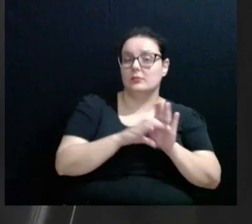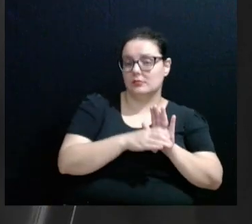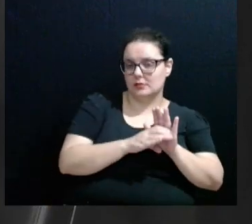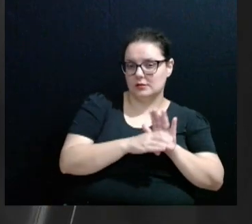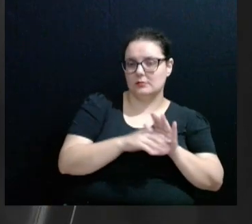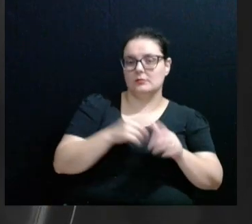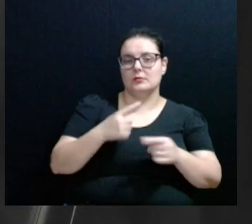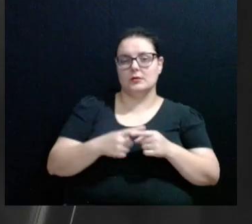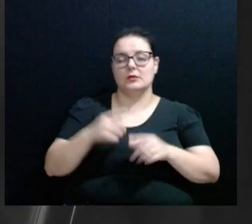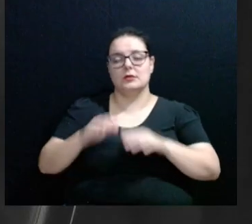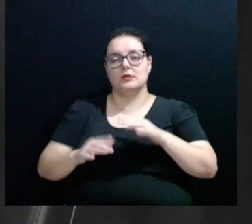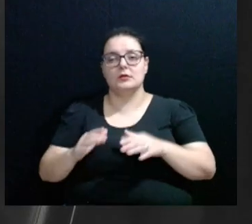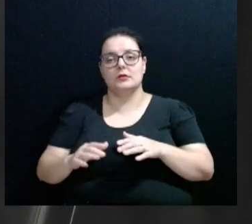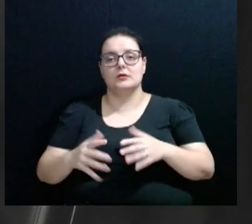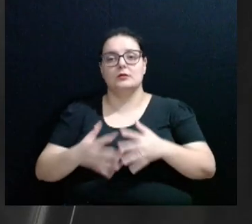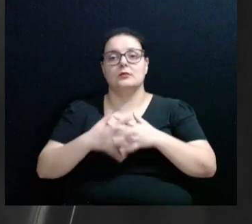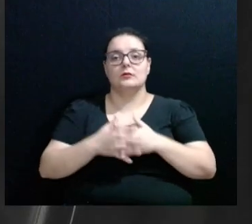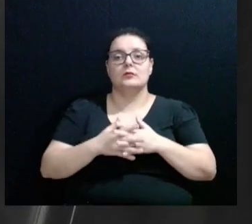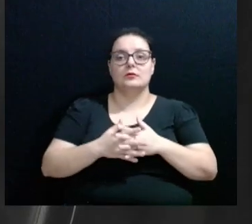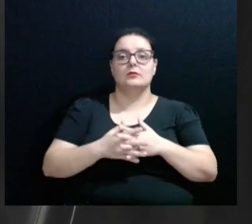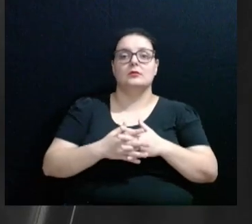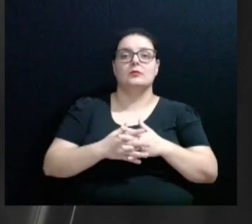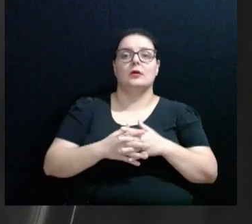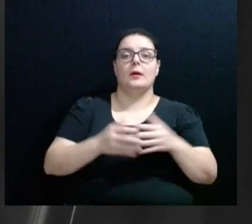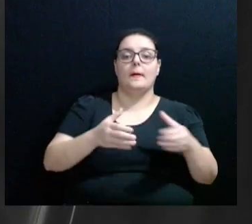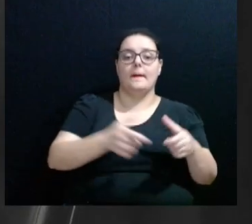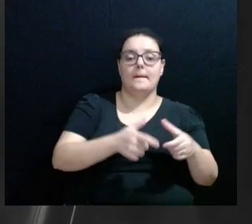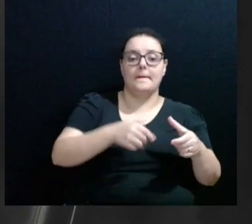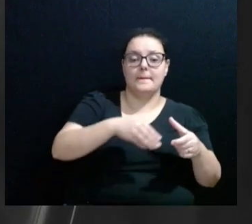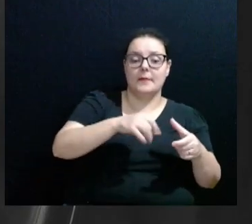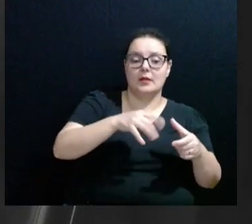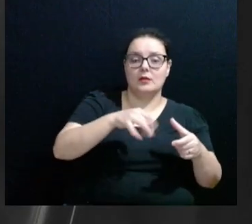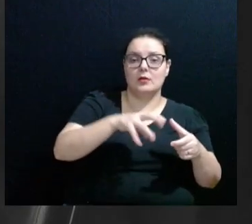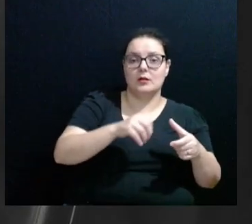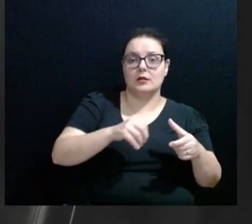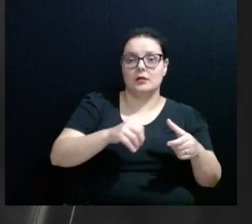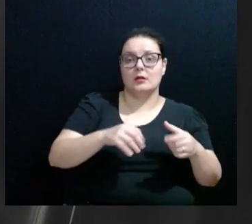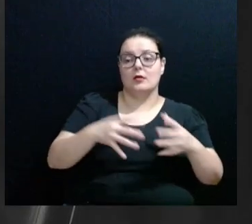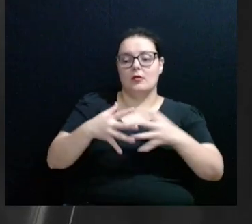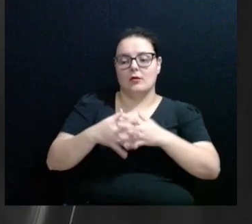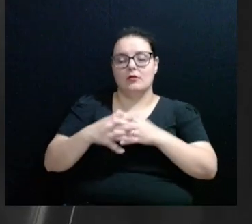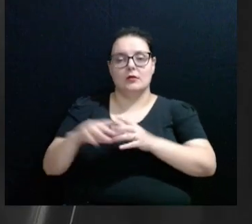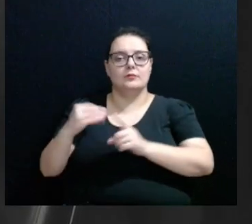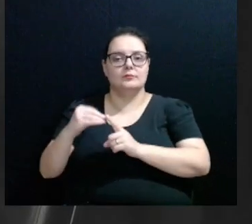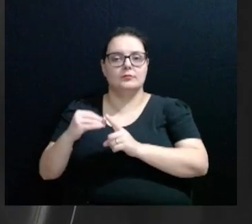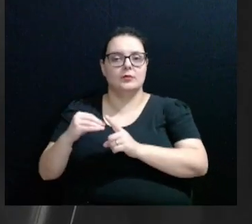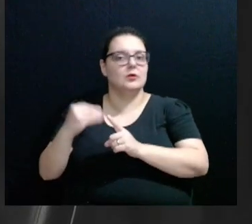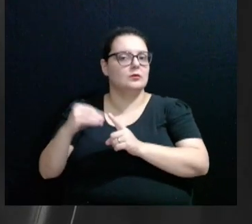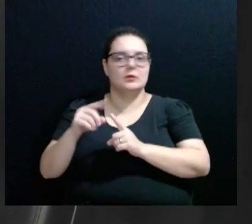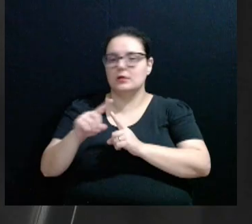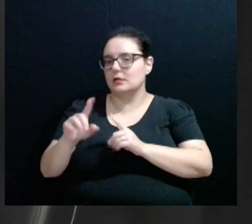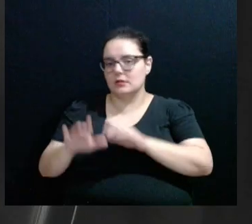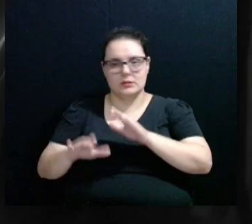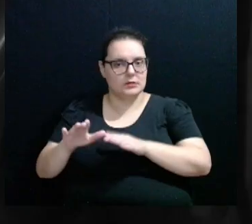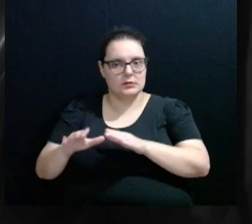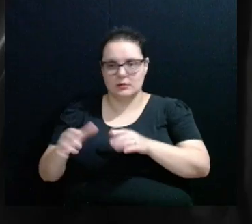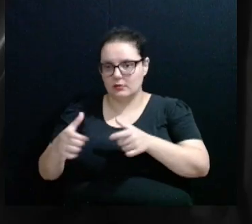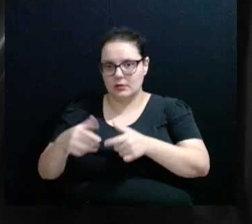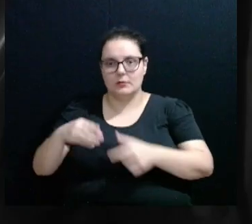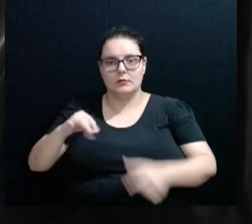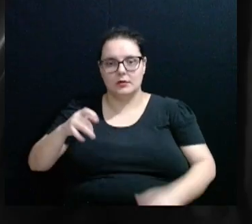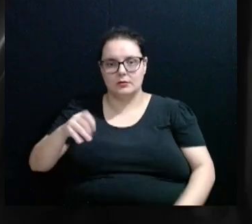confunde minoria com vulneráveis. E os vulneráveis muitas vezes não são minorias. Na